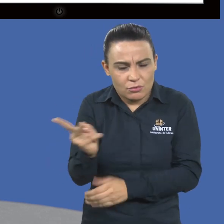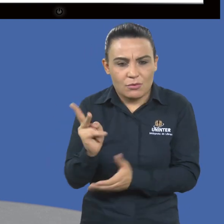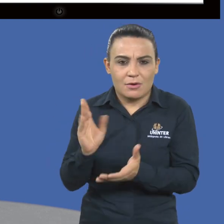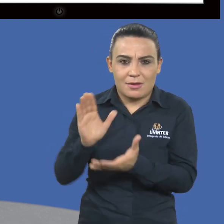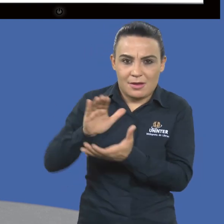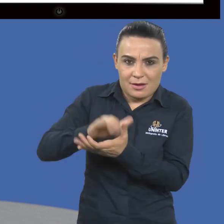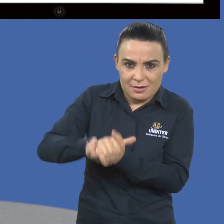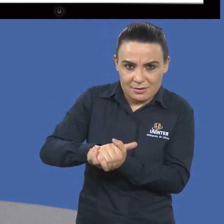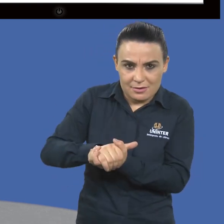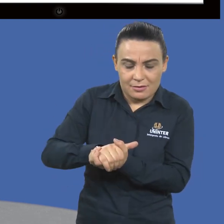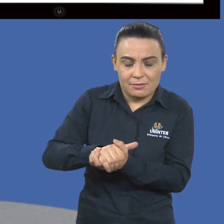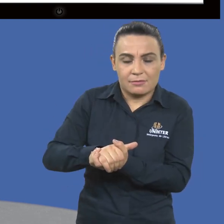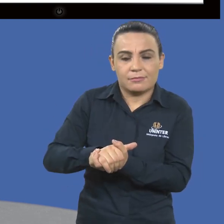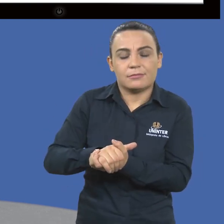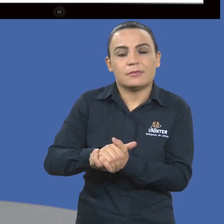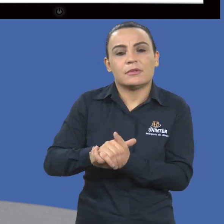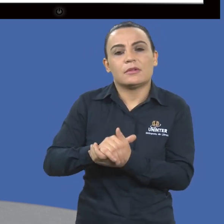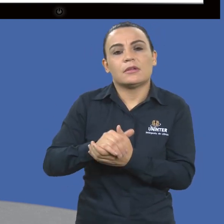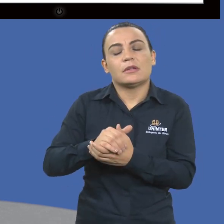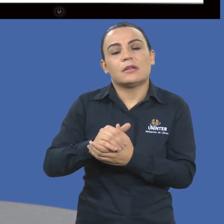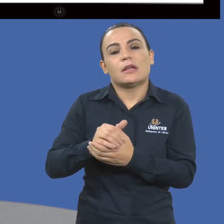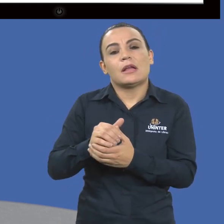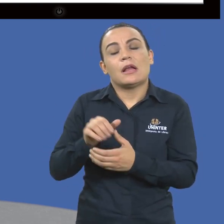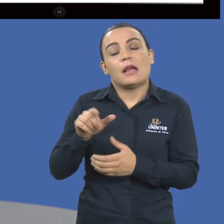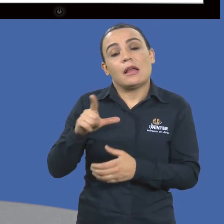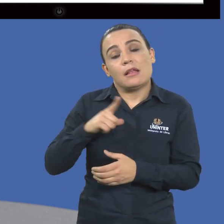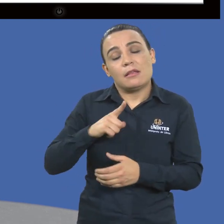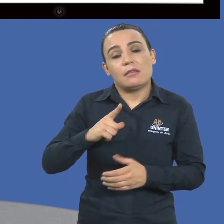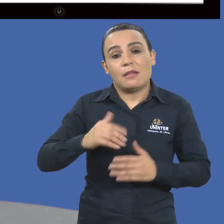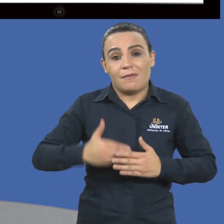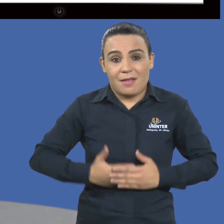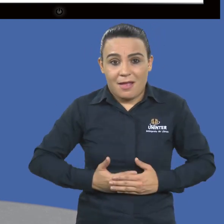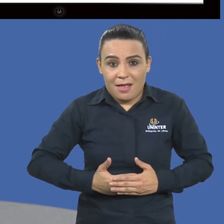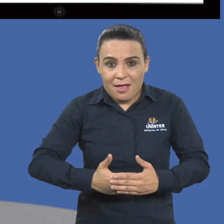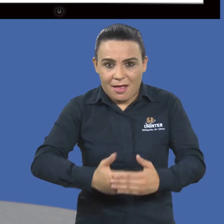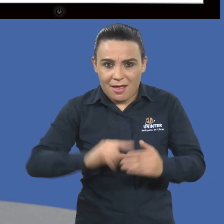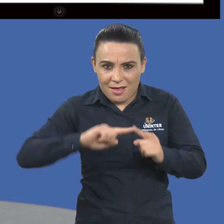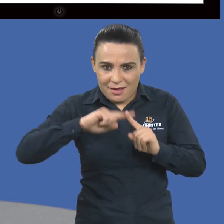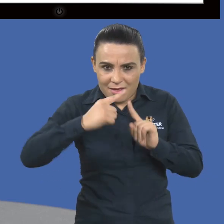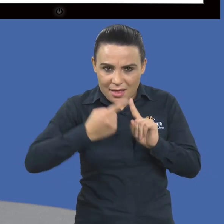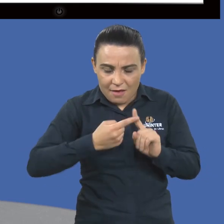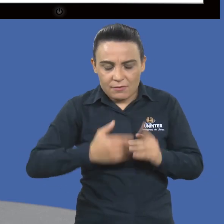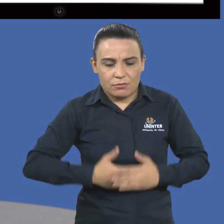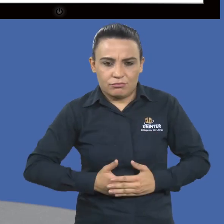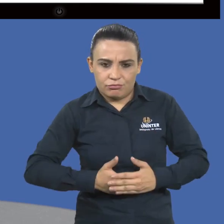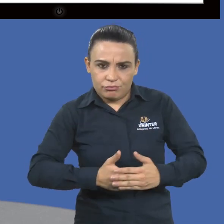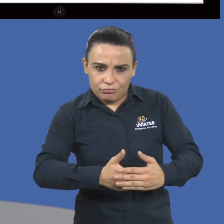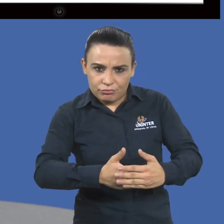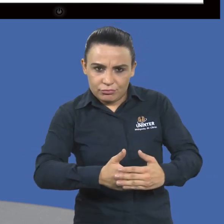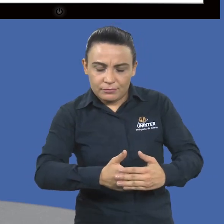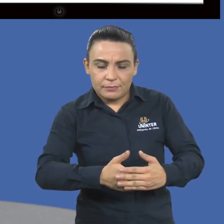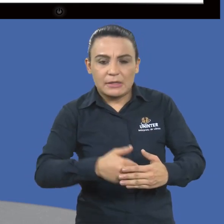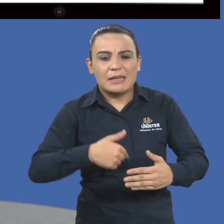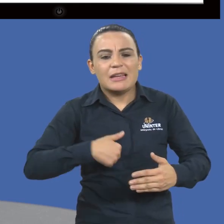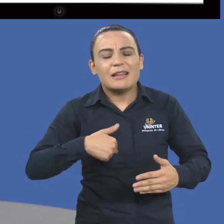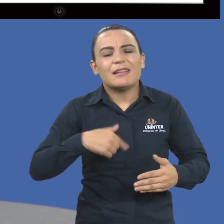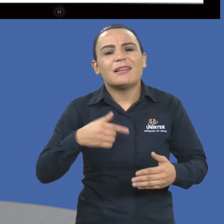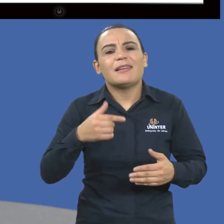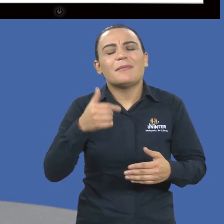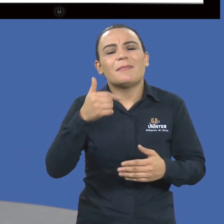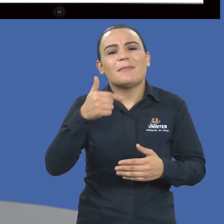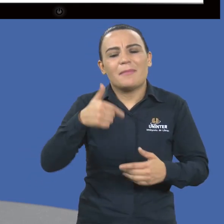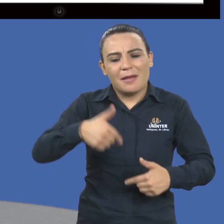alguma gravidez e que perderam espontaneamente uma gestação, se nós formos estudar